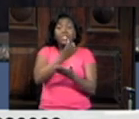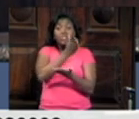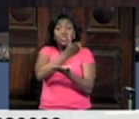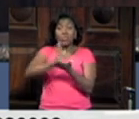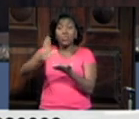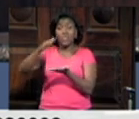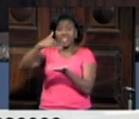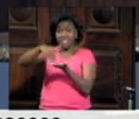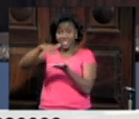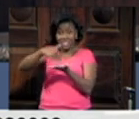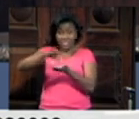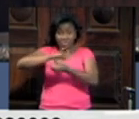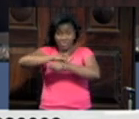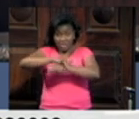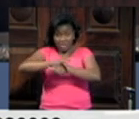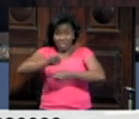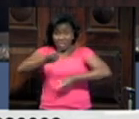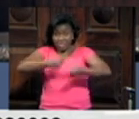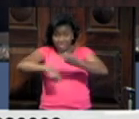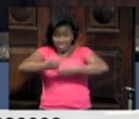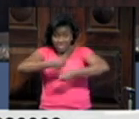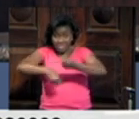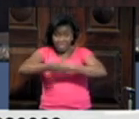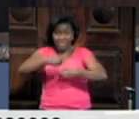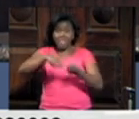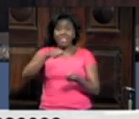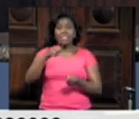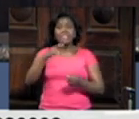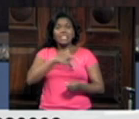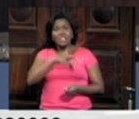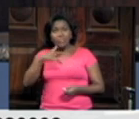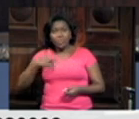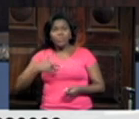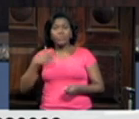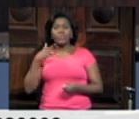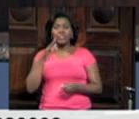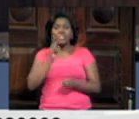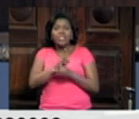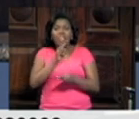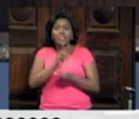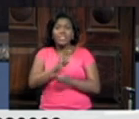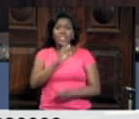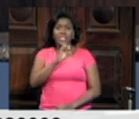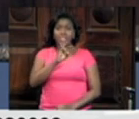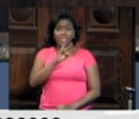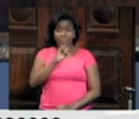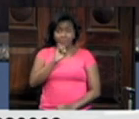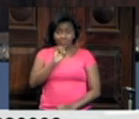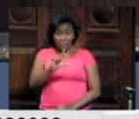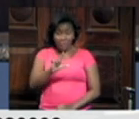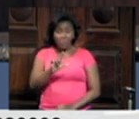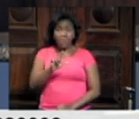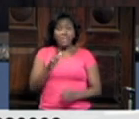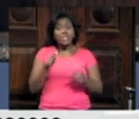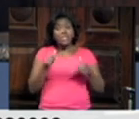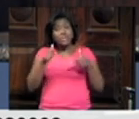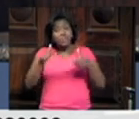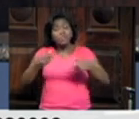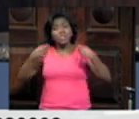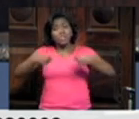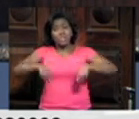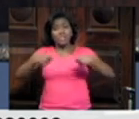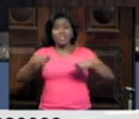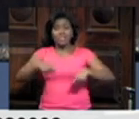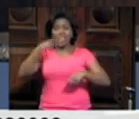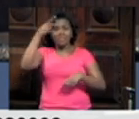Segurança, Administração Penitenciária, Saúde e Defesa Civil e serviços essenciais para a